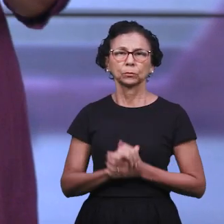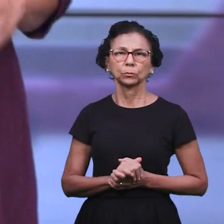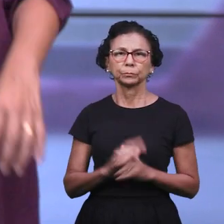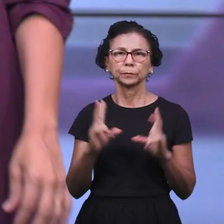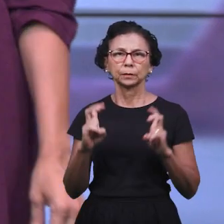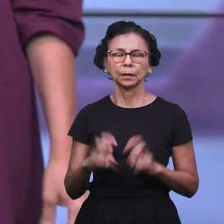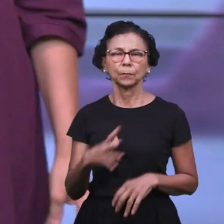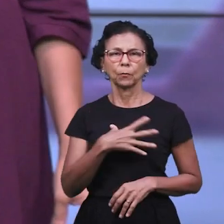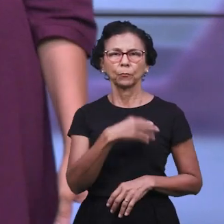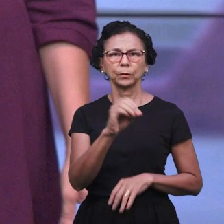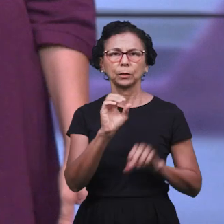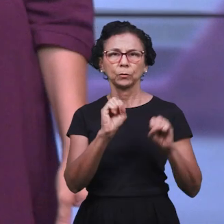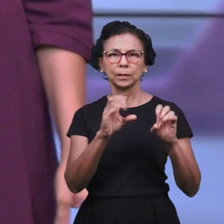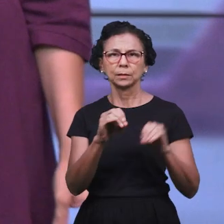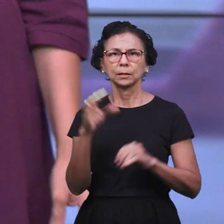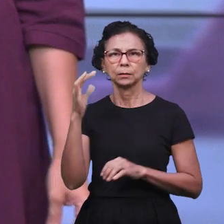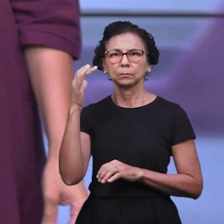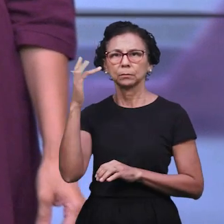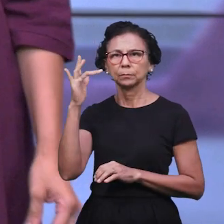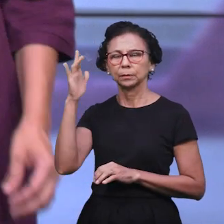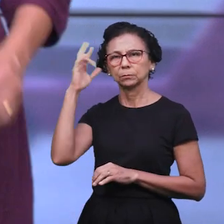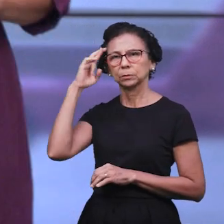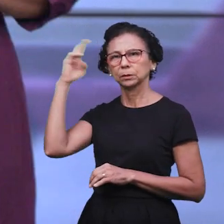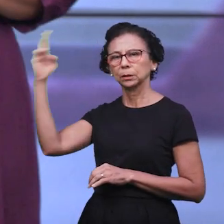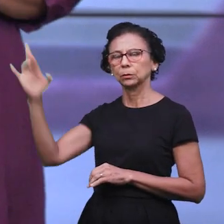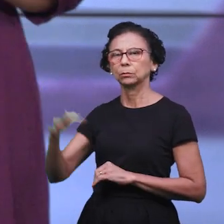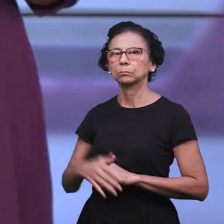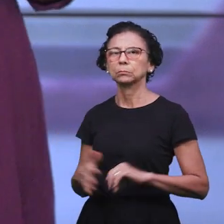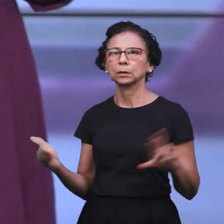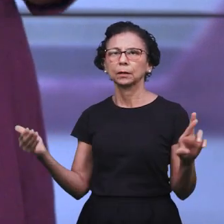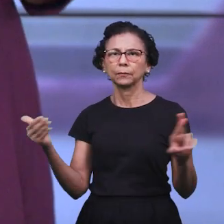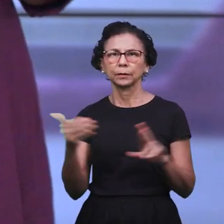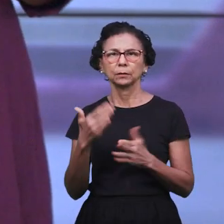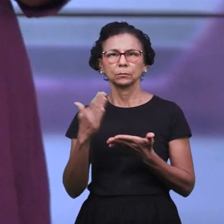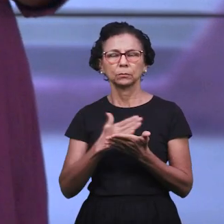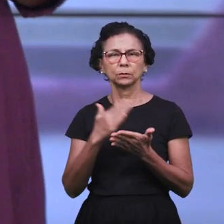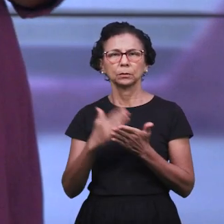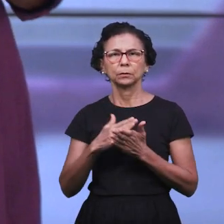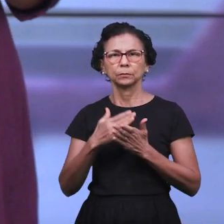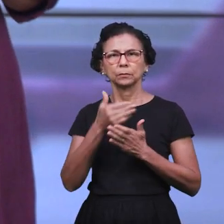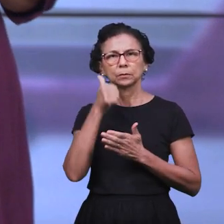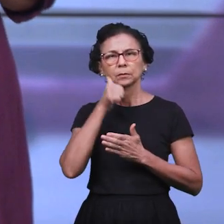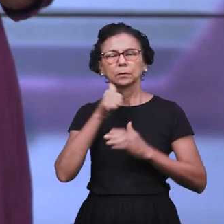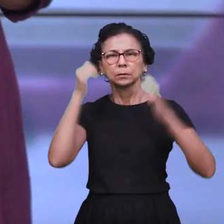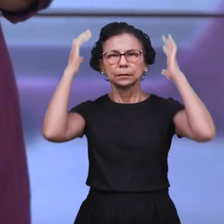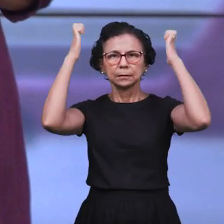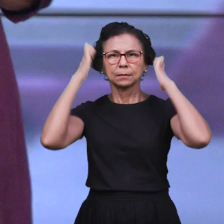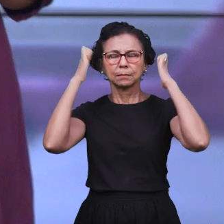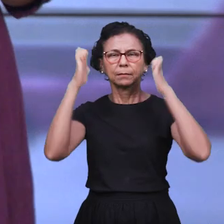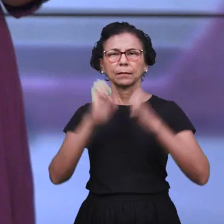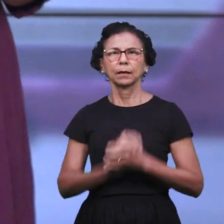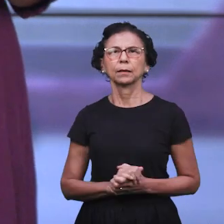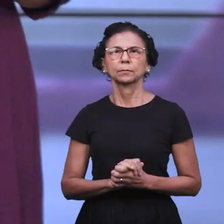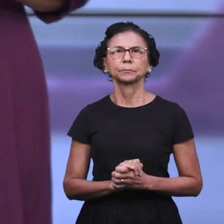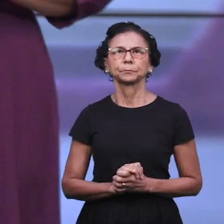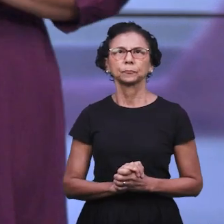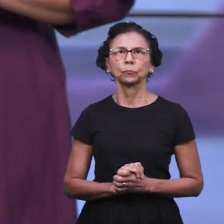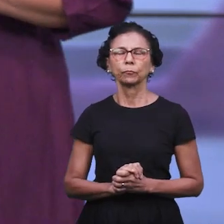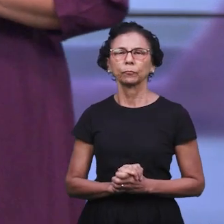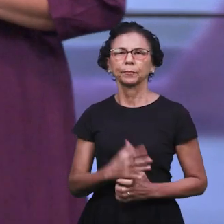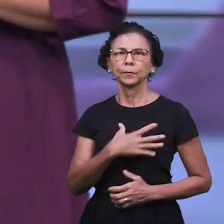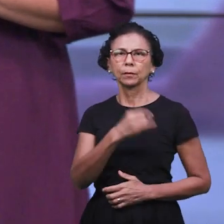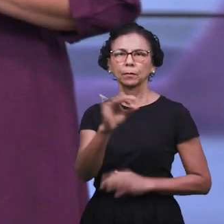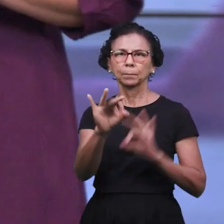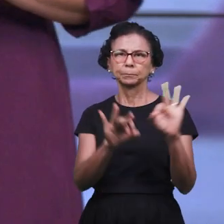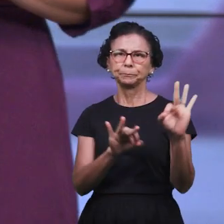do tema Educação dos Filhos no Temor do Senhor, tomando como referência o livro de Esté. O tema